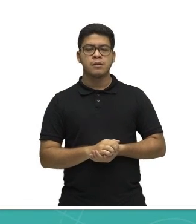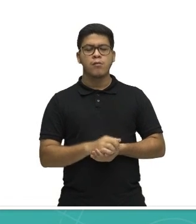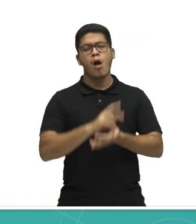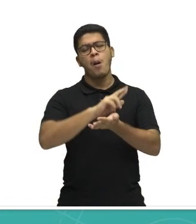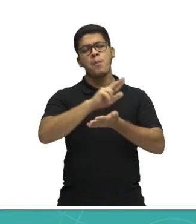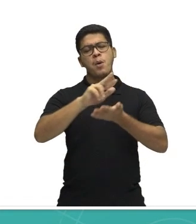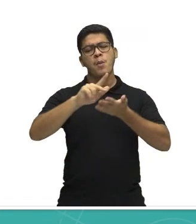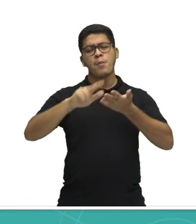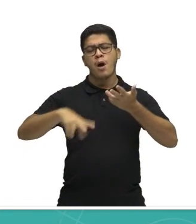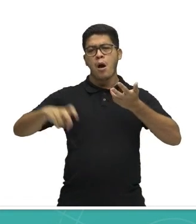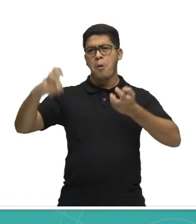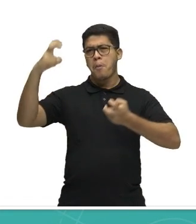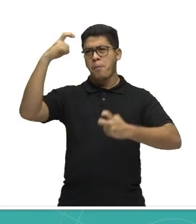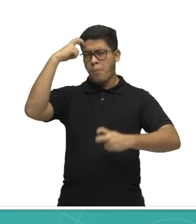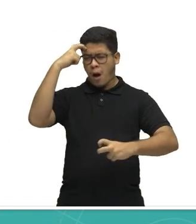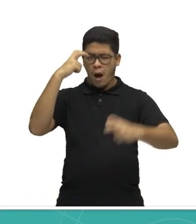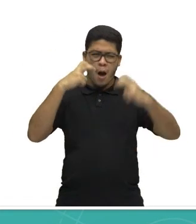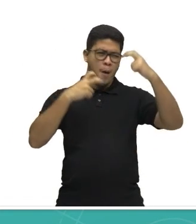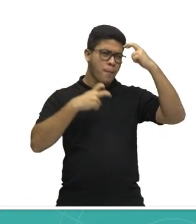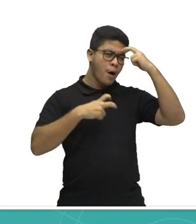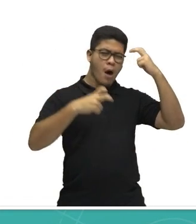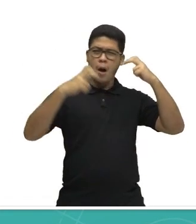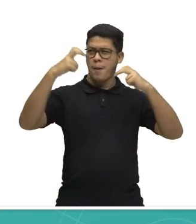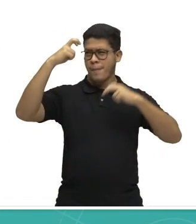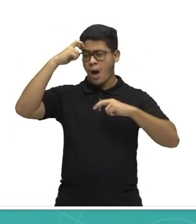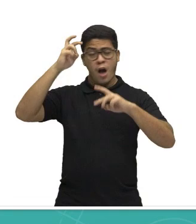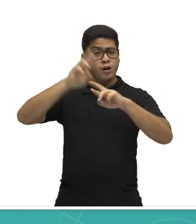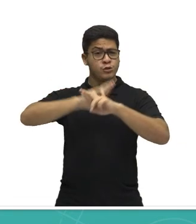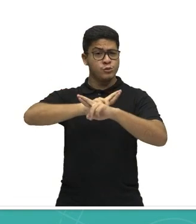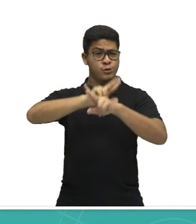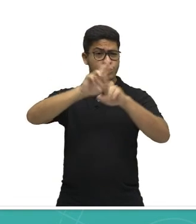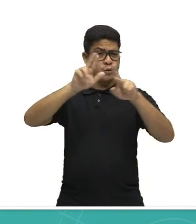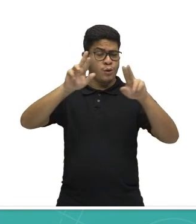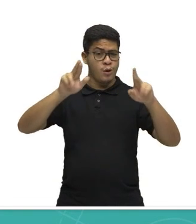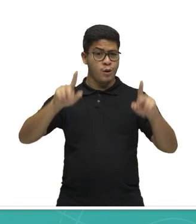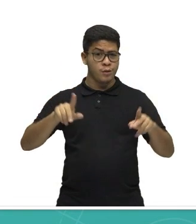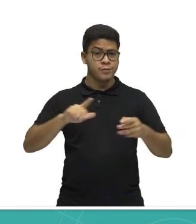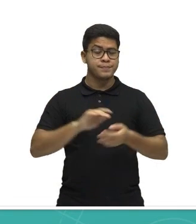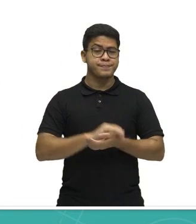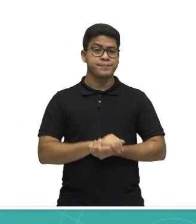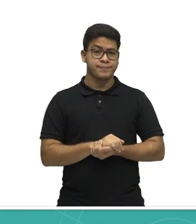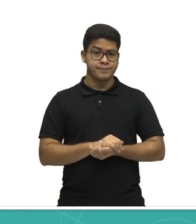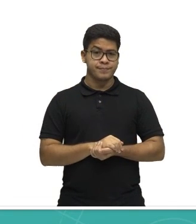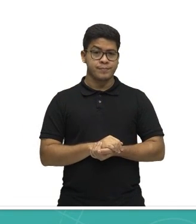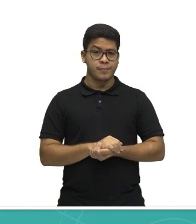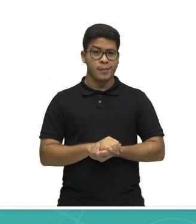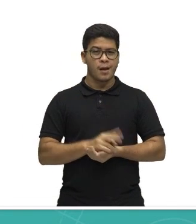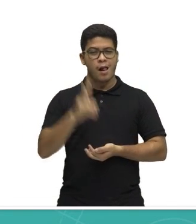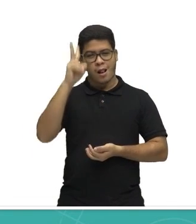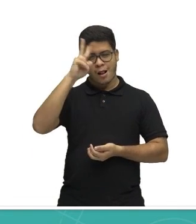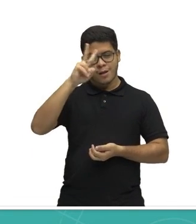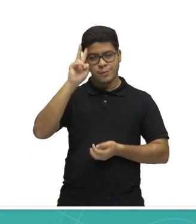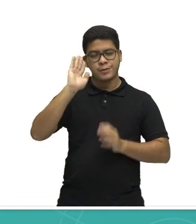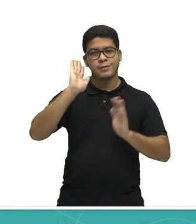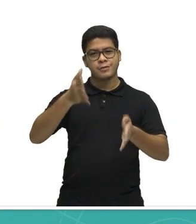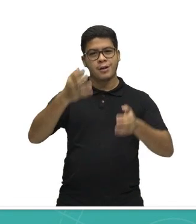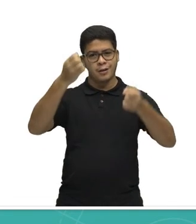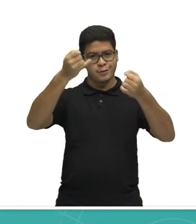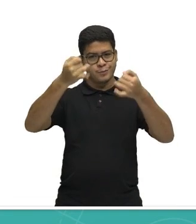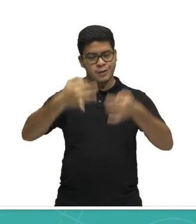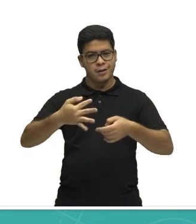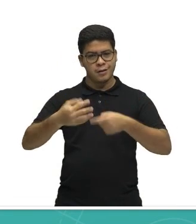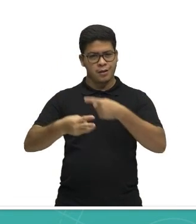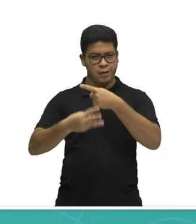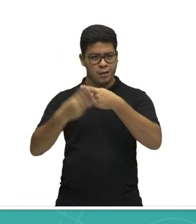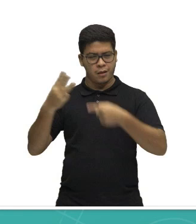já que ela também sofreu influência de 3 povos muito importantes, que foi um indígena, né, que já vivia aqui com suas tradições, com